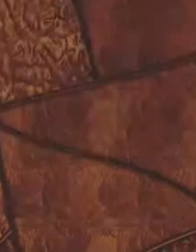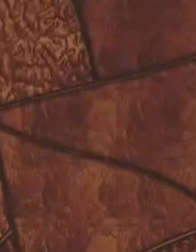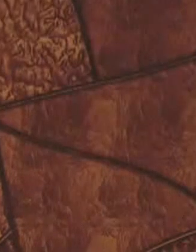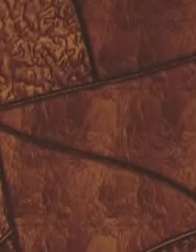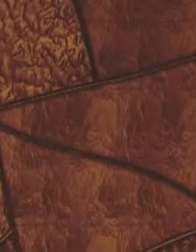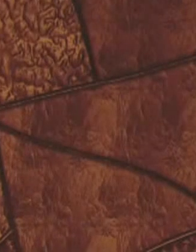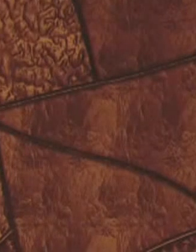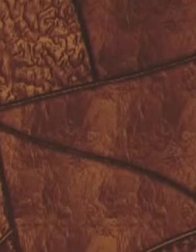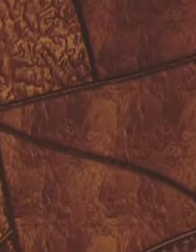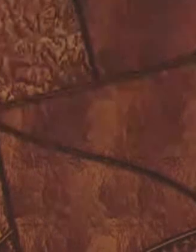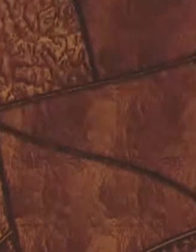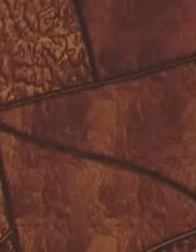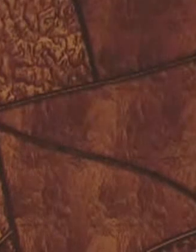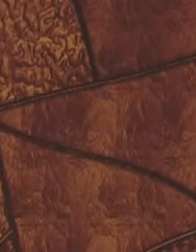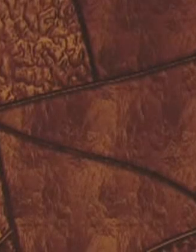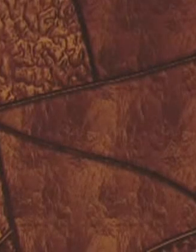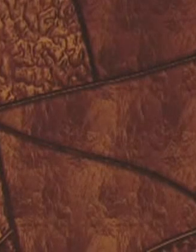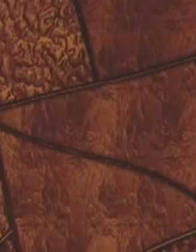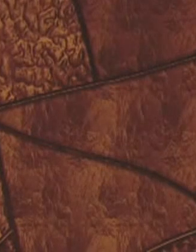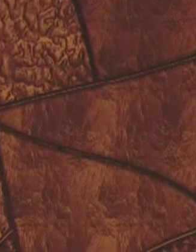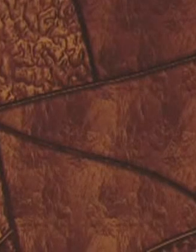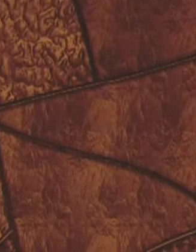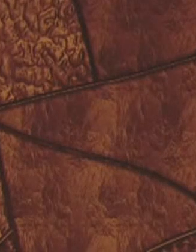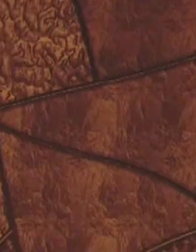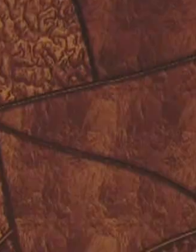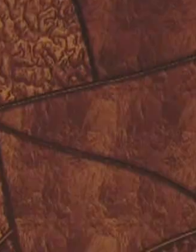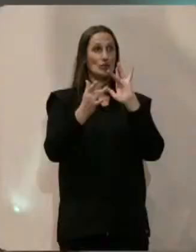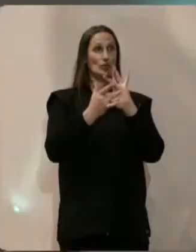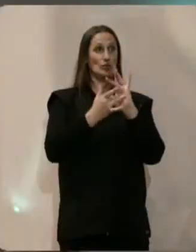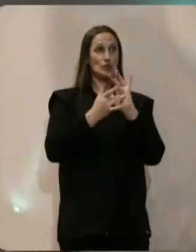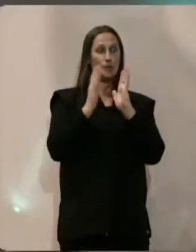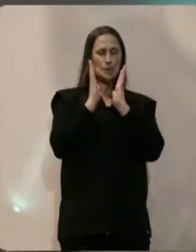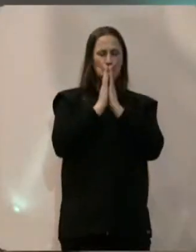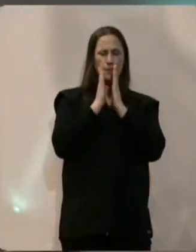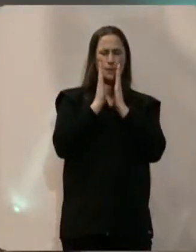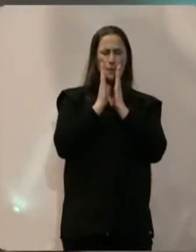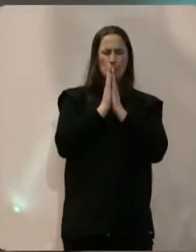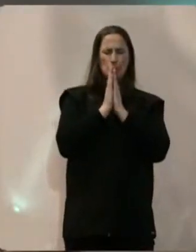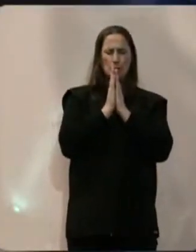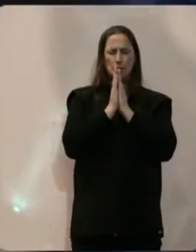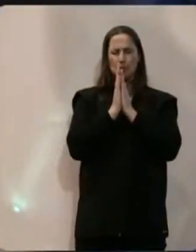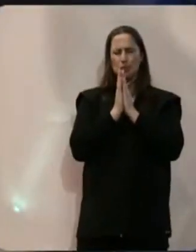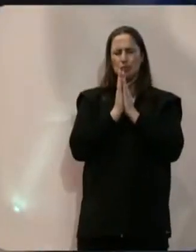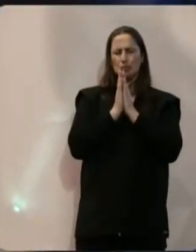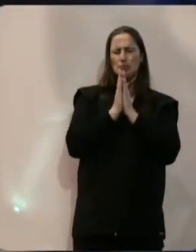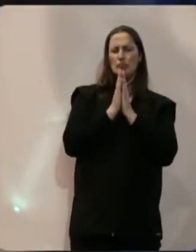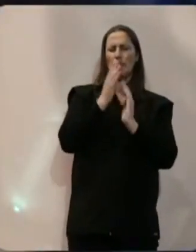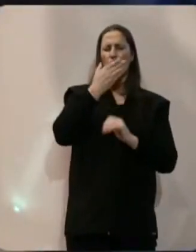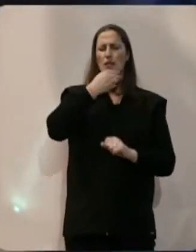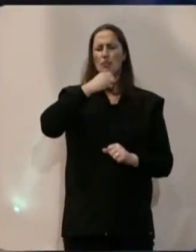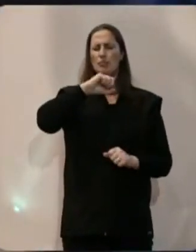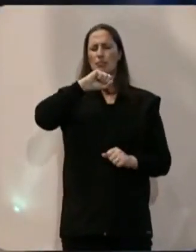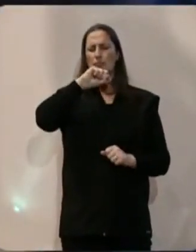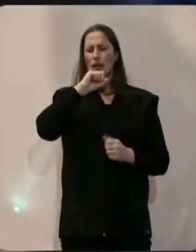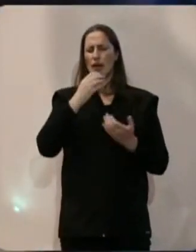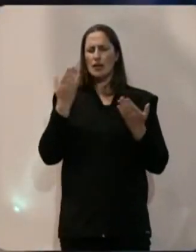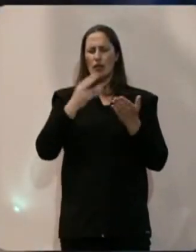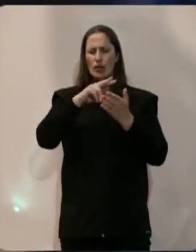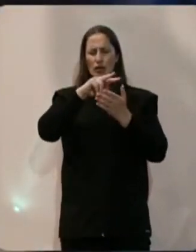que pedirem em meu nome. Pai querido, nessa hora, quando lemos a Tua palavra,